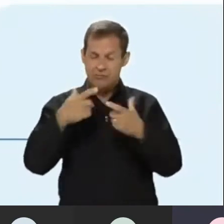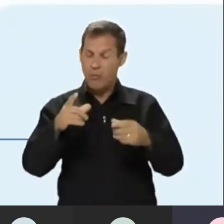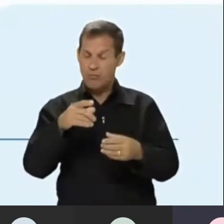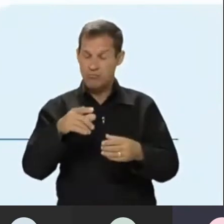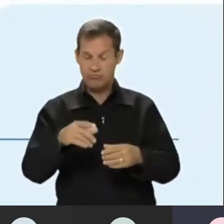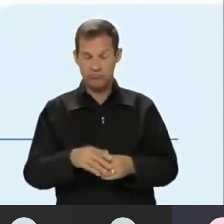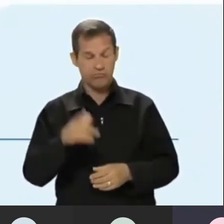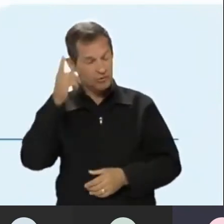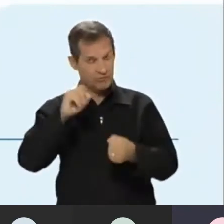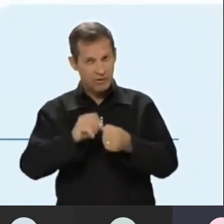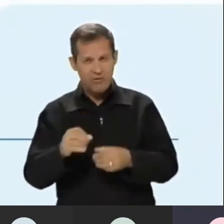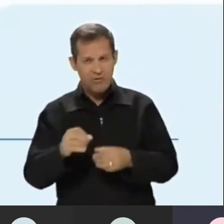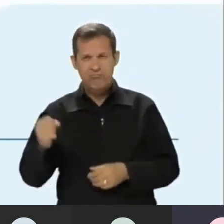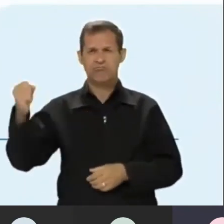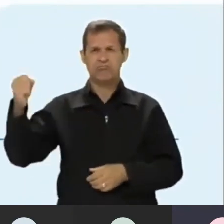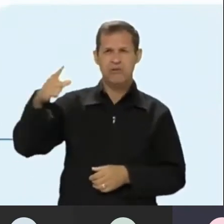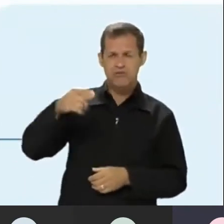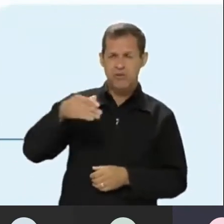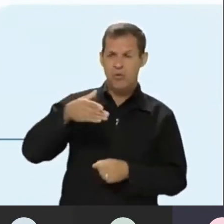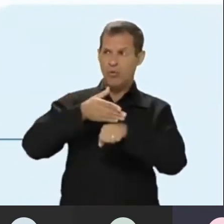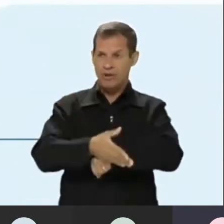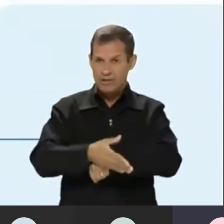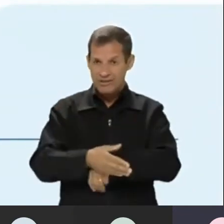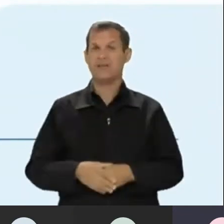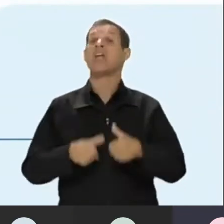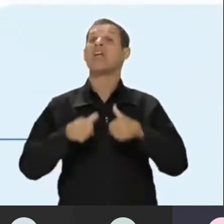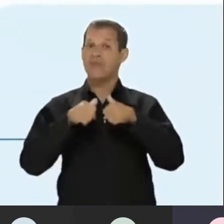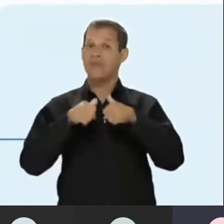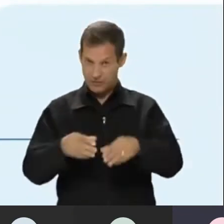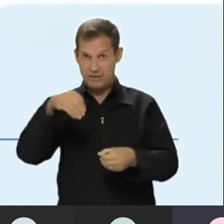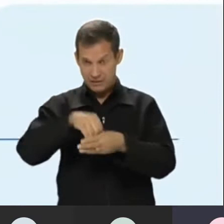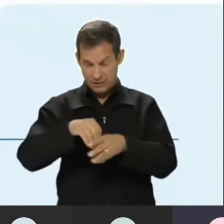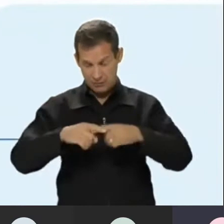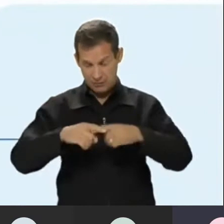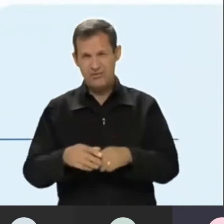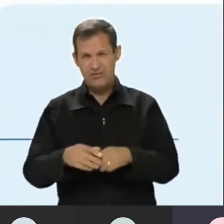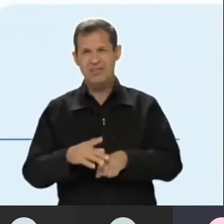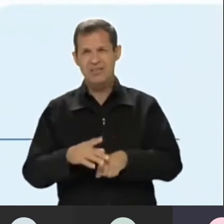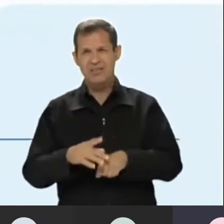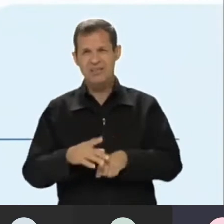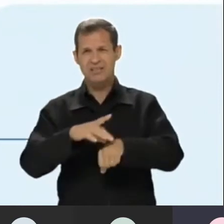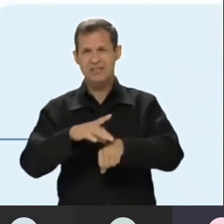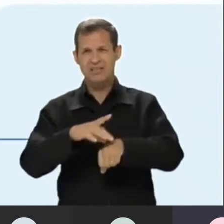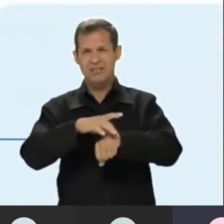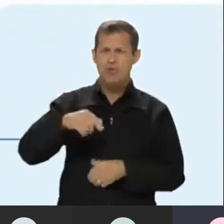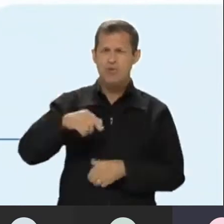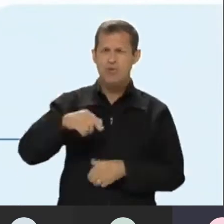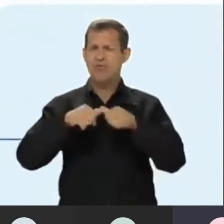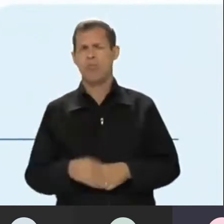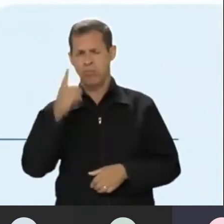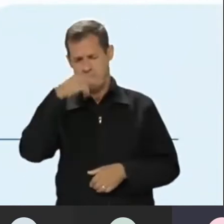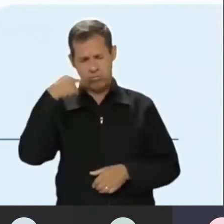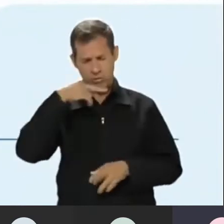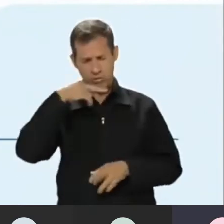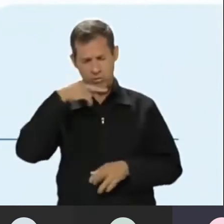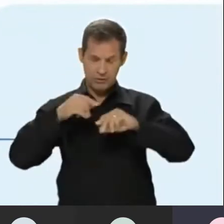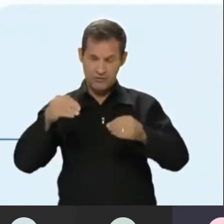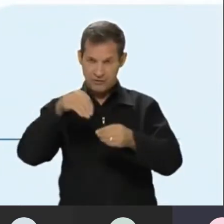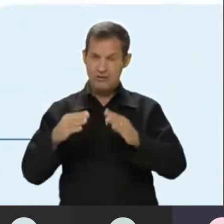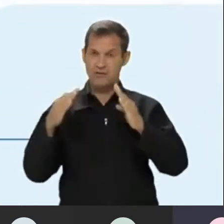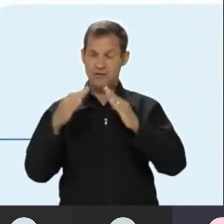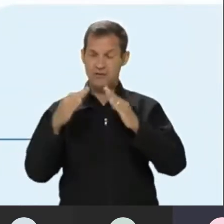local, você consegue fazer com que essa radiação entre e ela fique aqui. Então, você vai segurar essa radiação, ela vai ficar por mais tempo